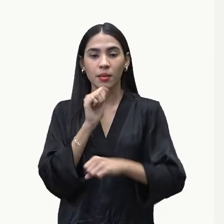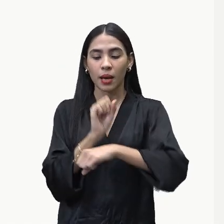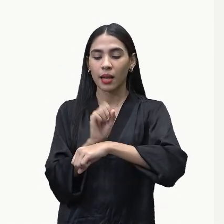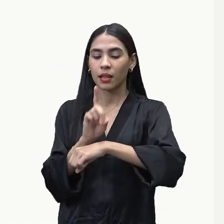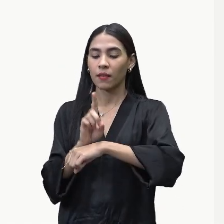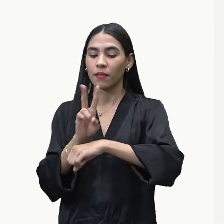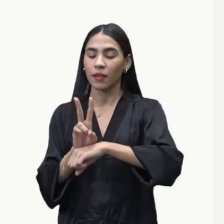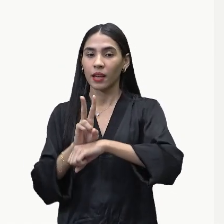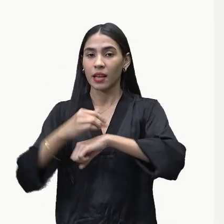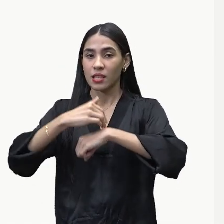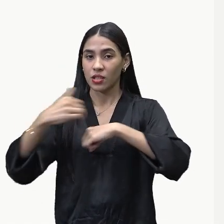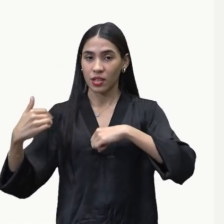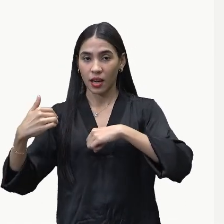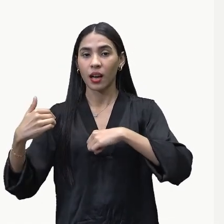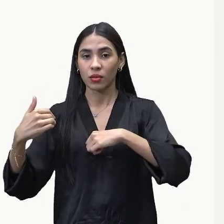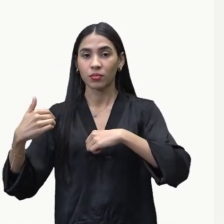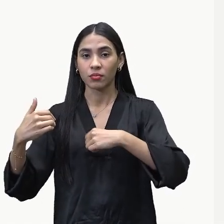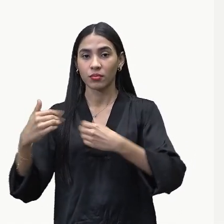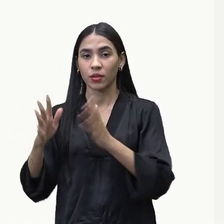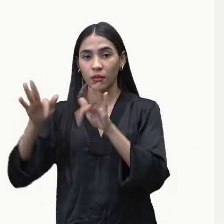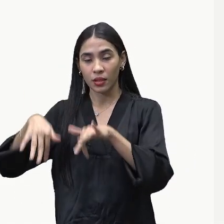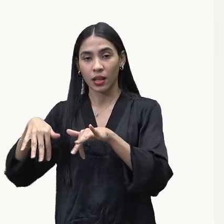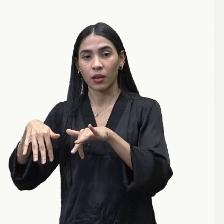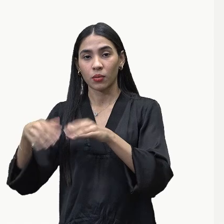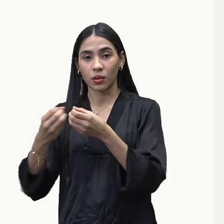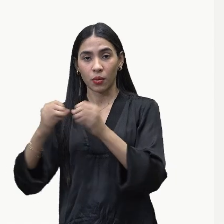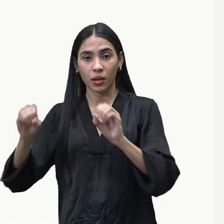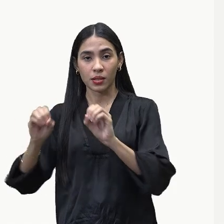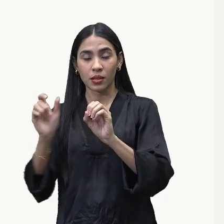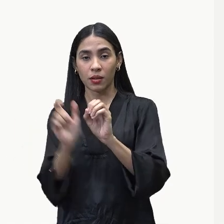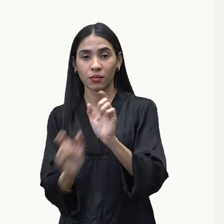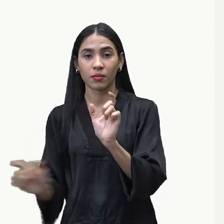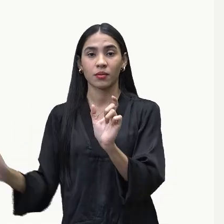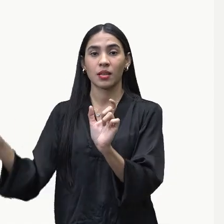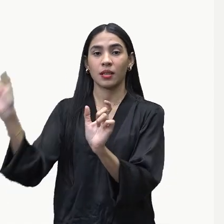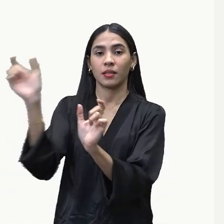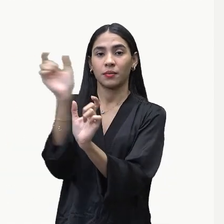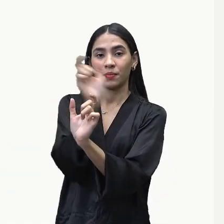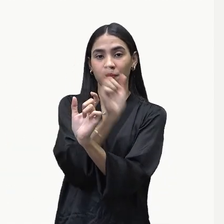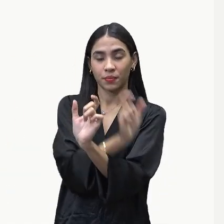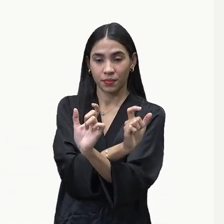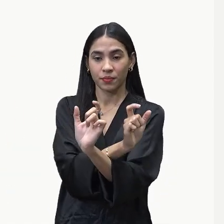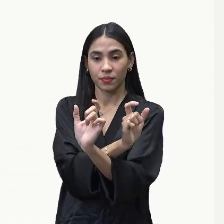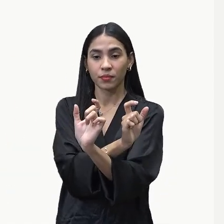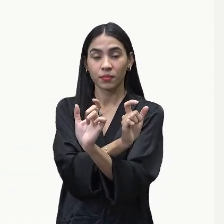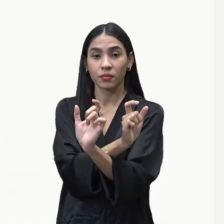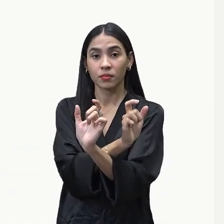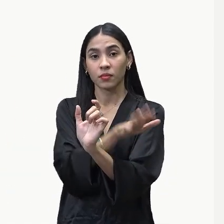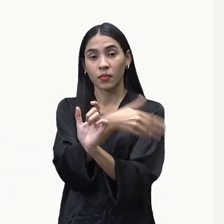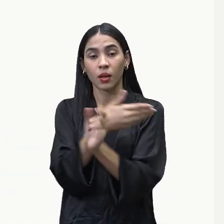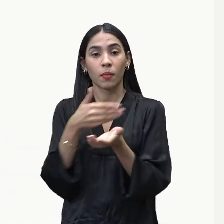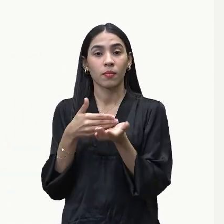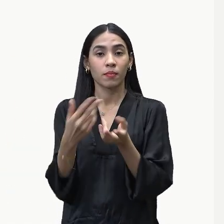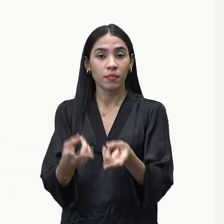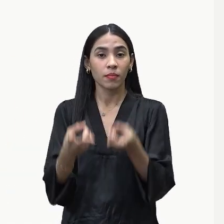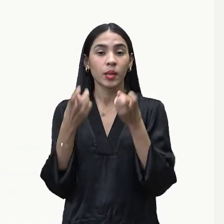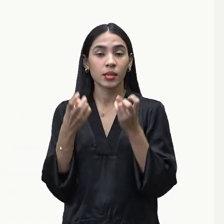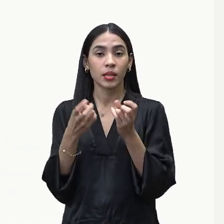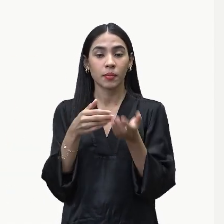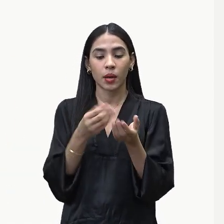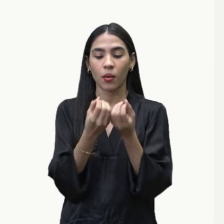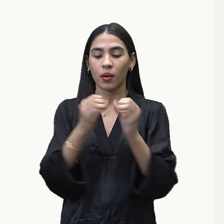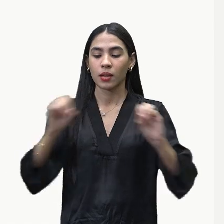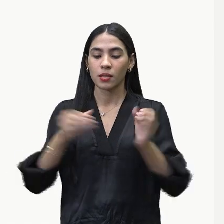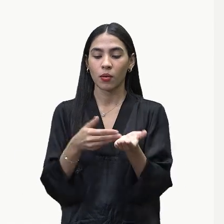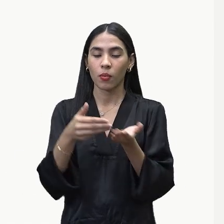adverbial retirado lá do final da oração e colocado no início da oração. Então, a oração iria iniciar